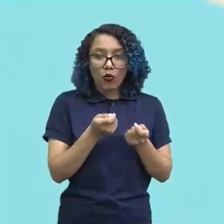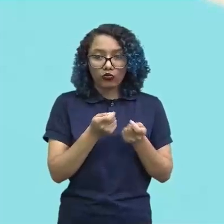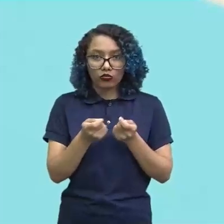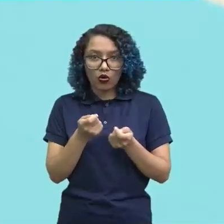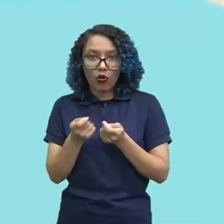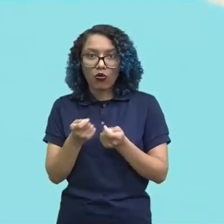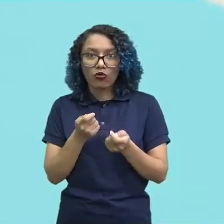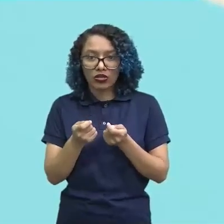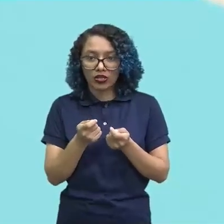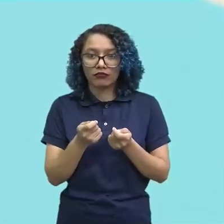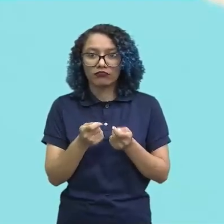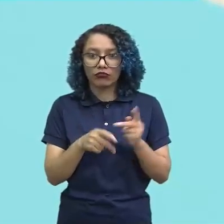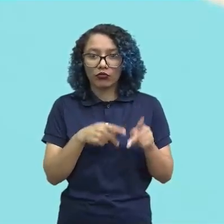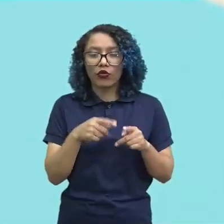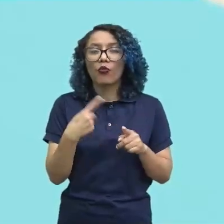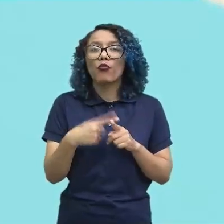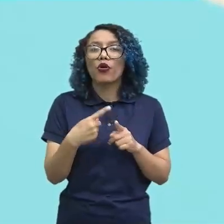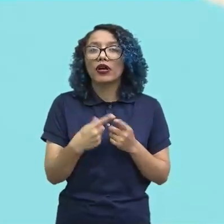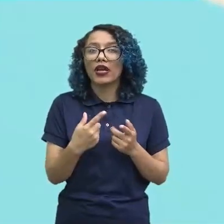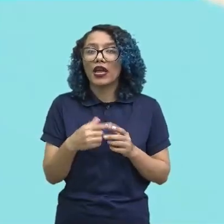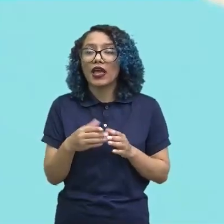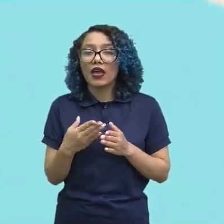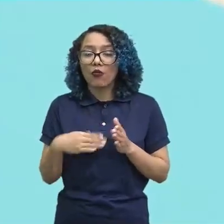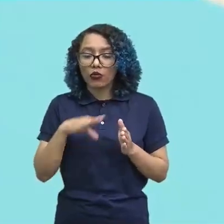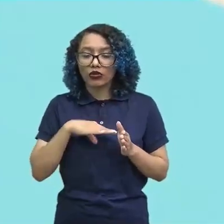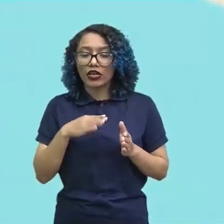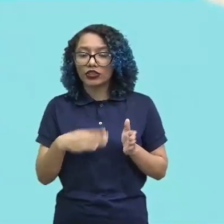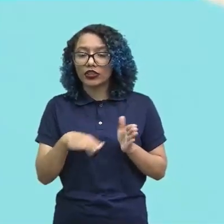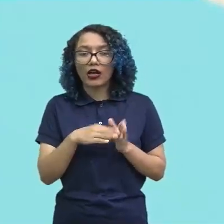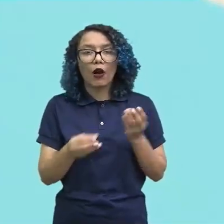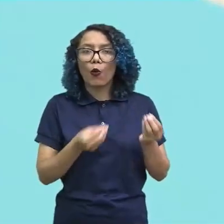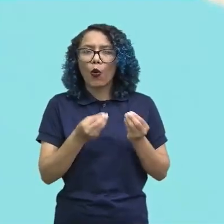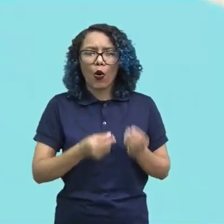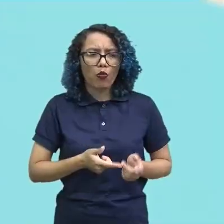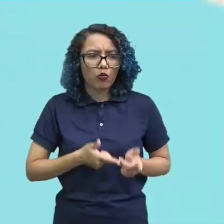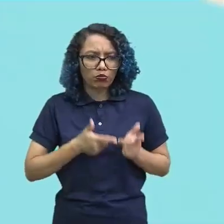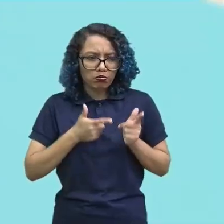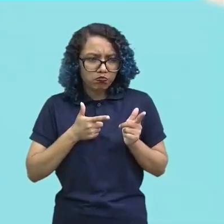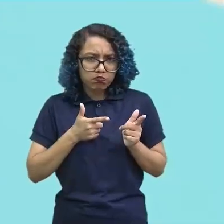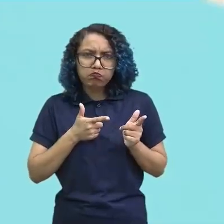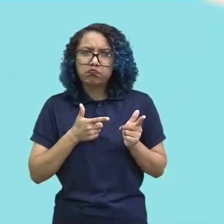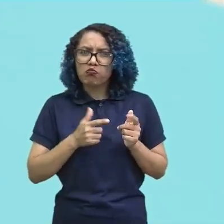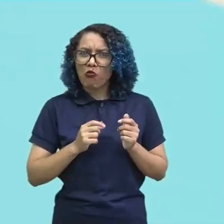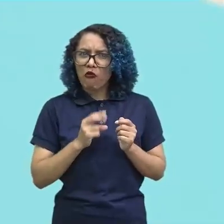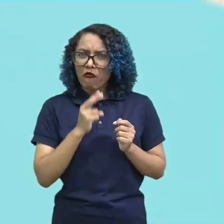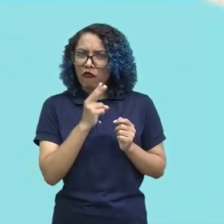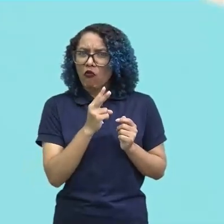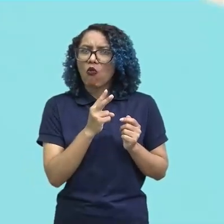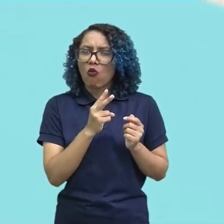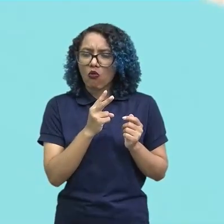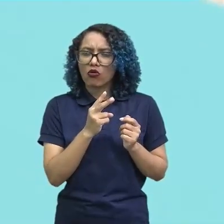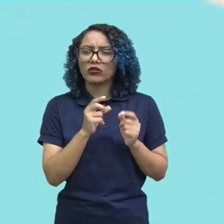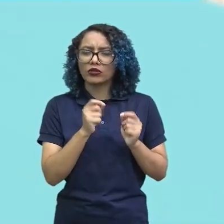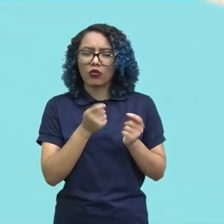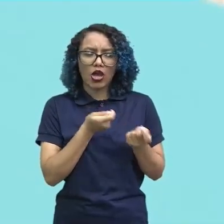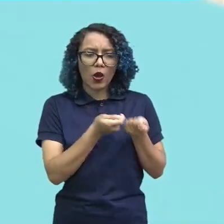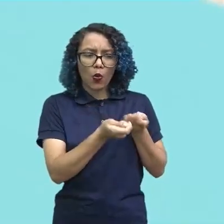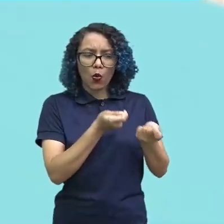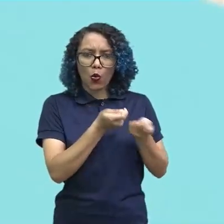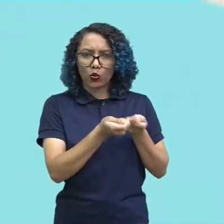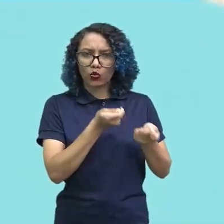porque os portugueses chegaram aqui com armas, chegaram com a força e material bélico para dominar, ou seja,